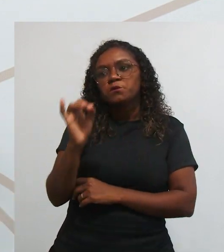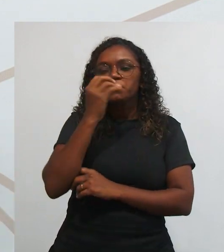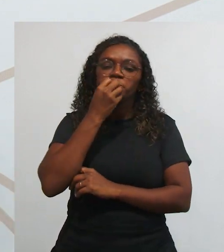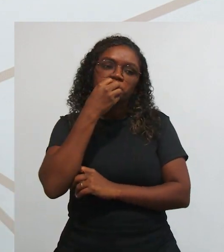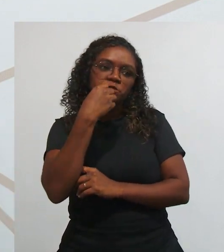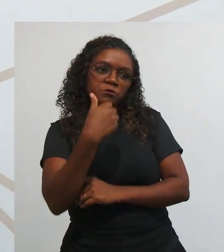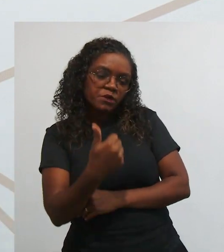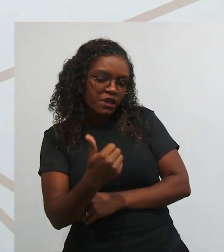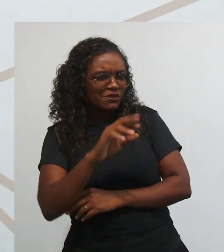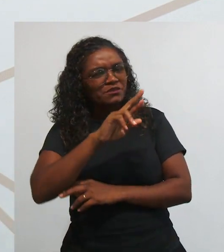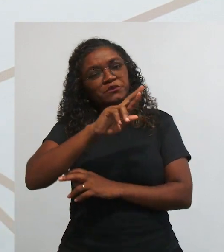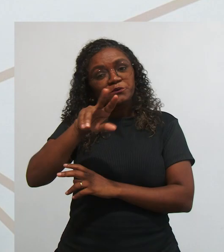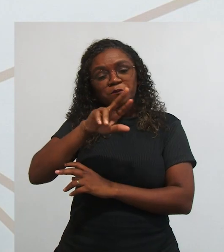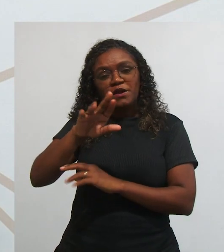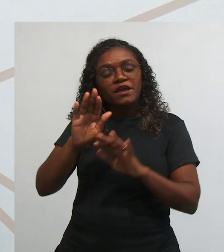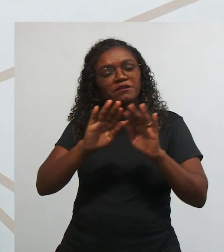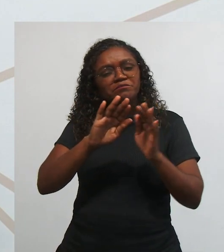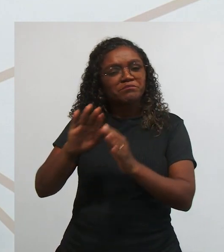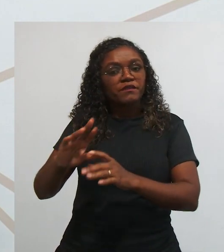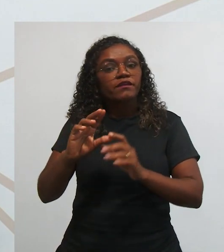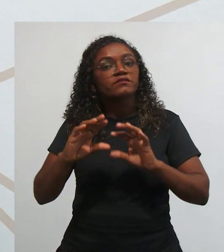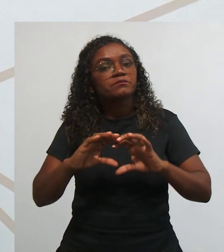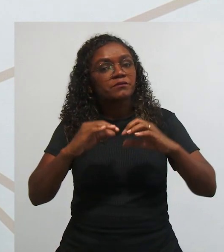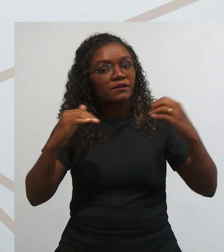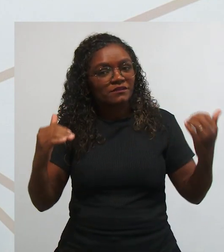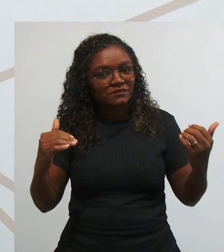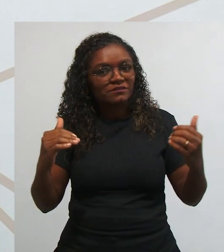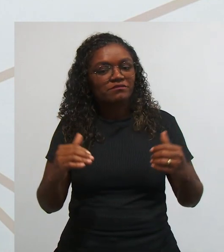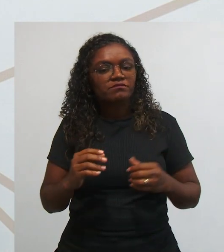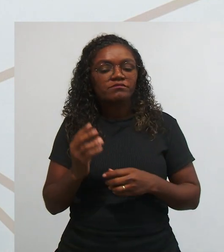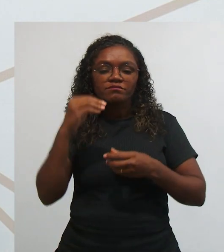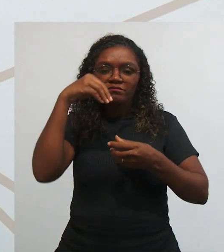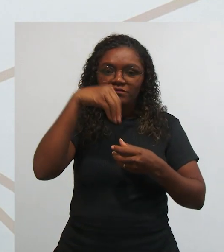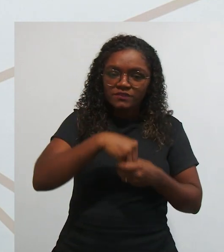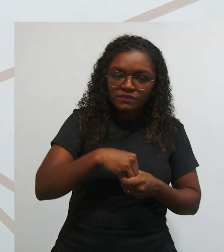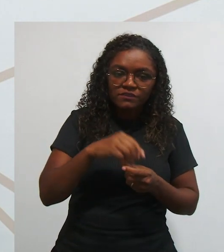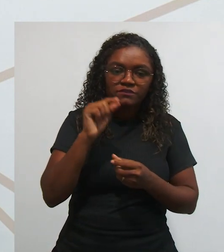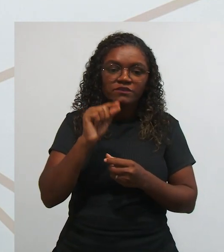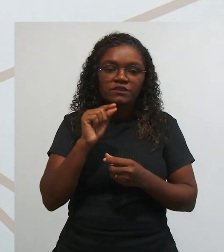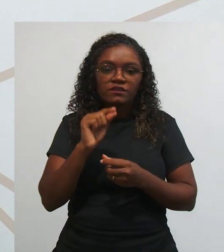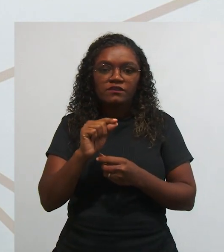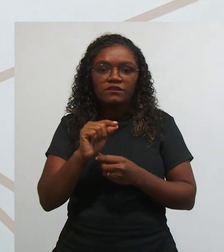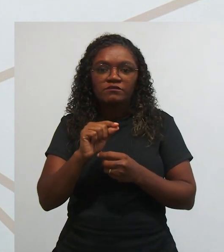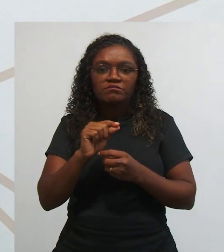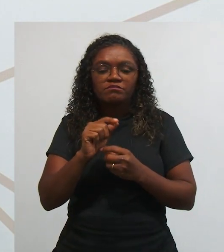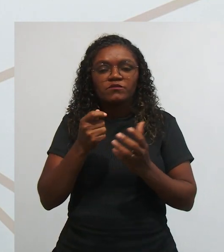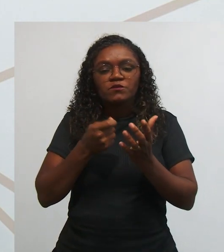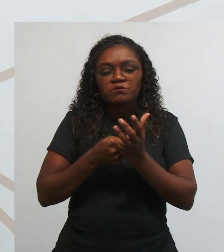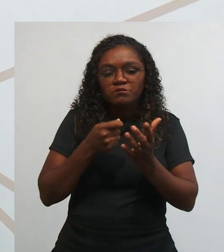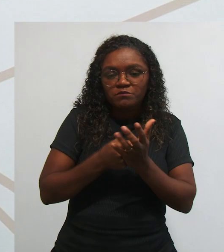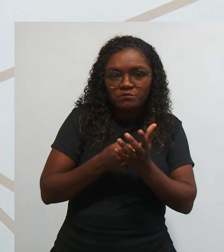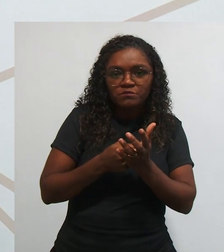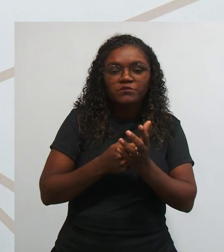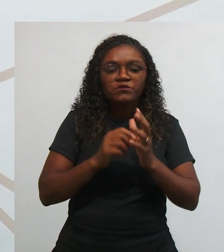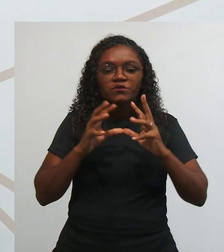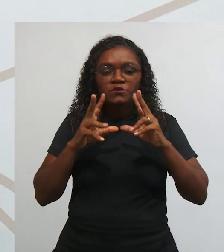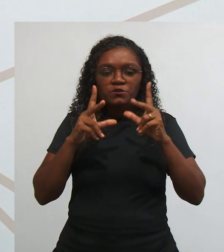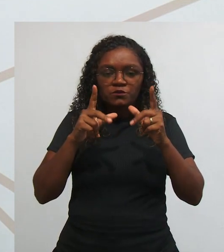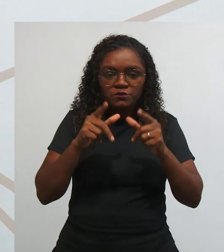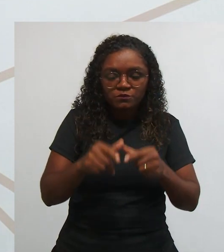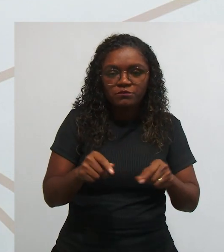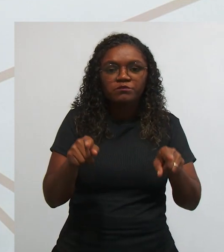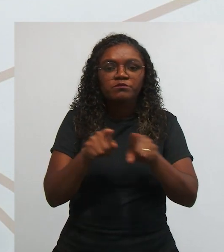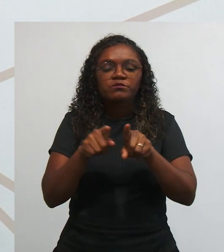nome é Anabela, não esse, mas conhecer ele no interior, conhecer ele no todo, no envolto,